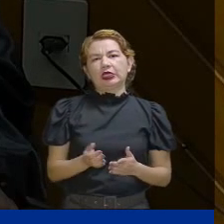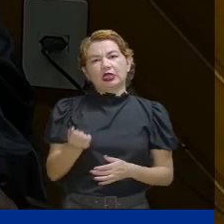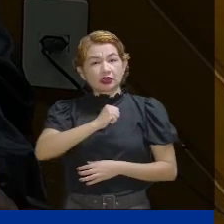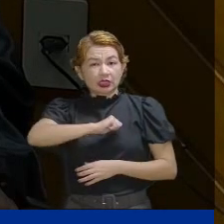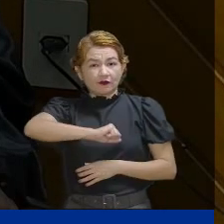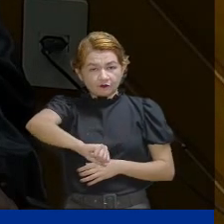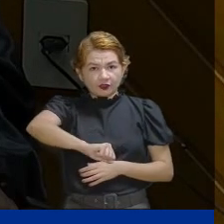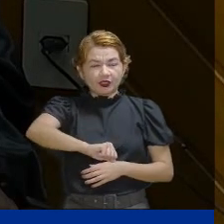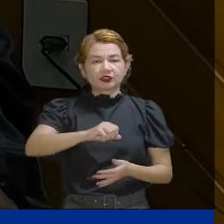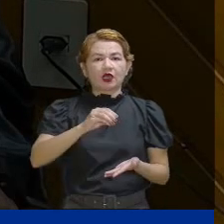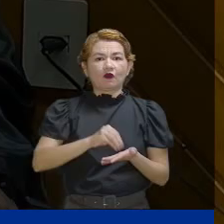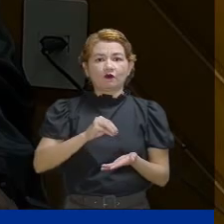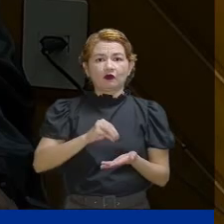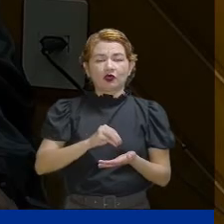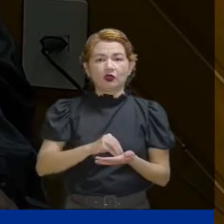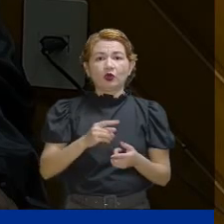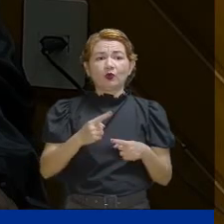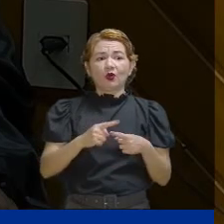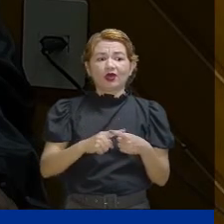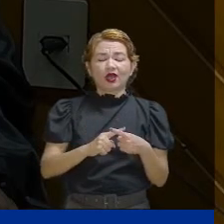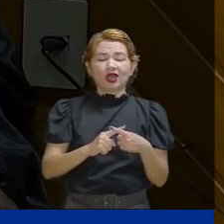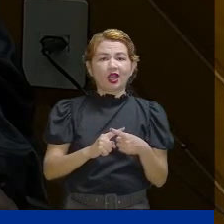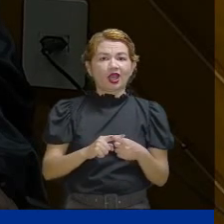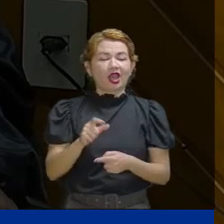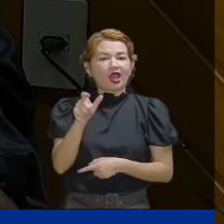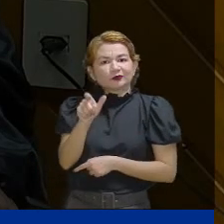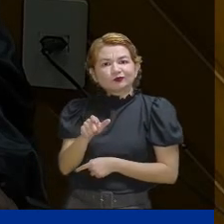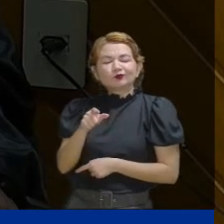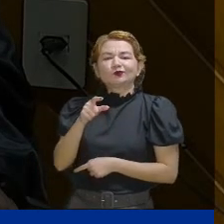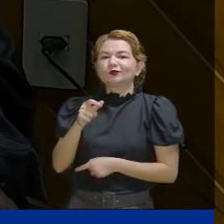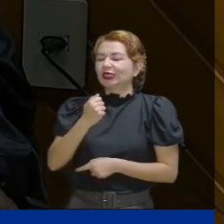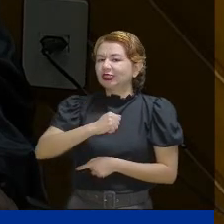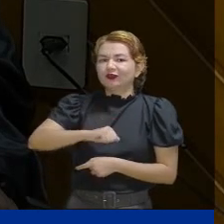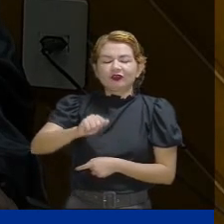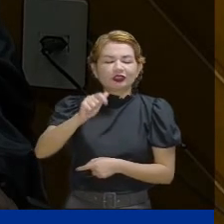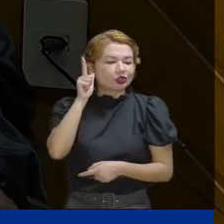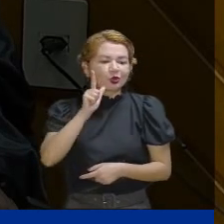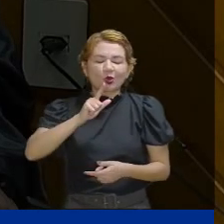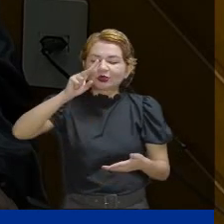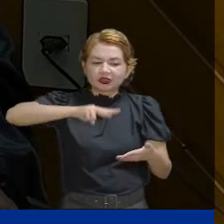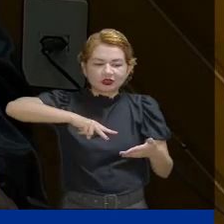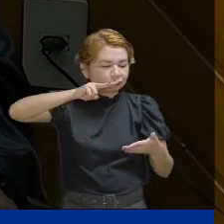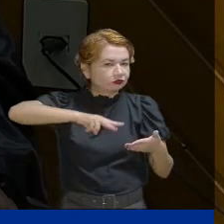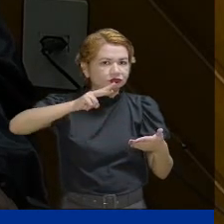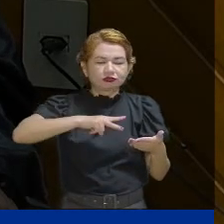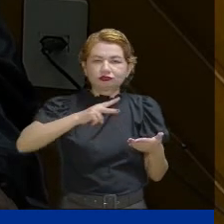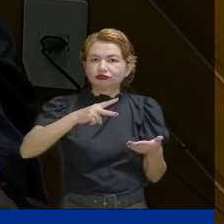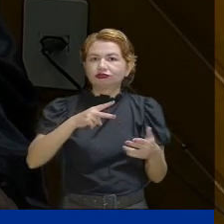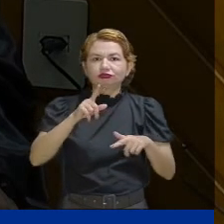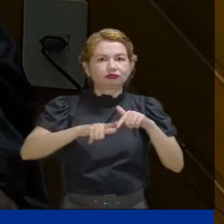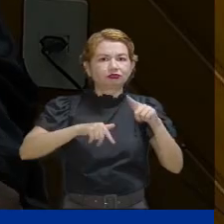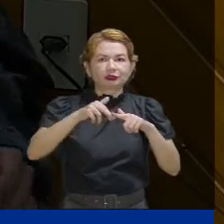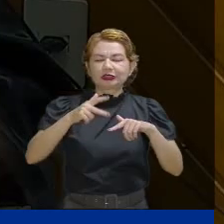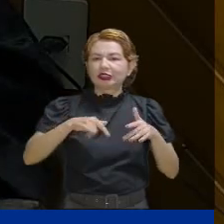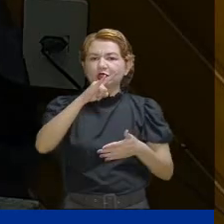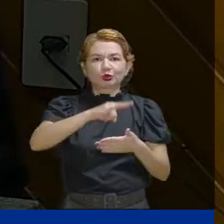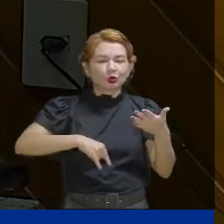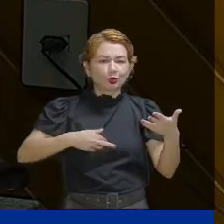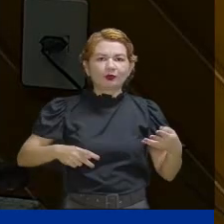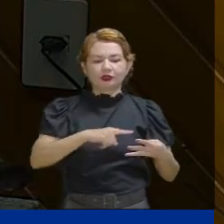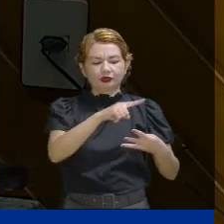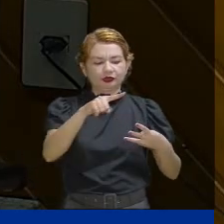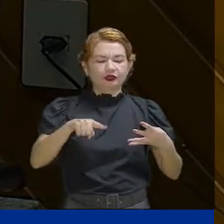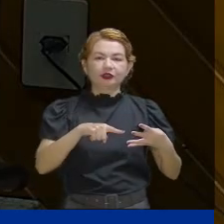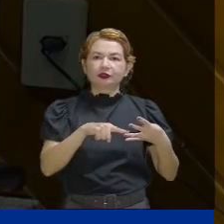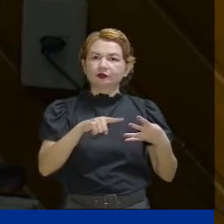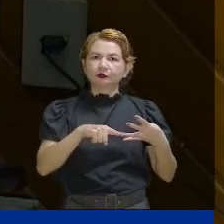teve acesso integral às provas colhidas na fase investigativa. investigativa. Primeiro ponto,